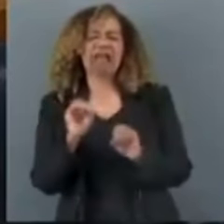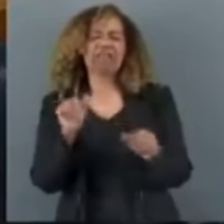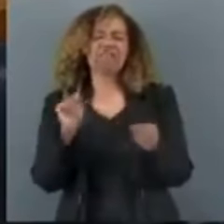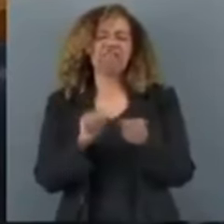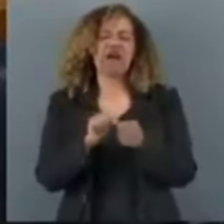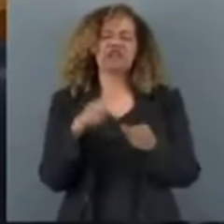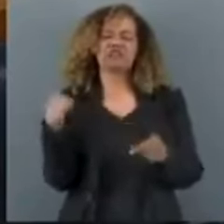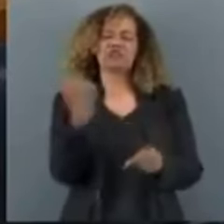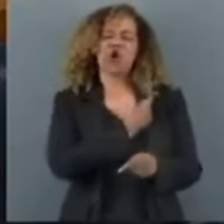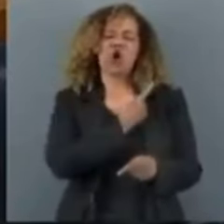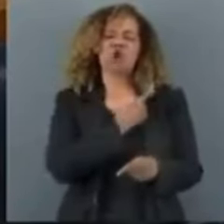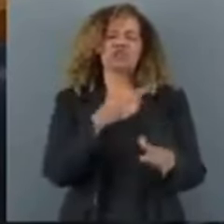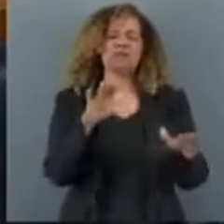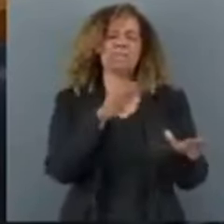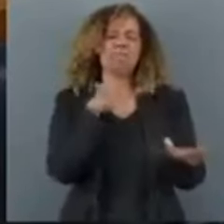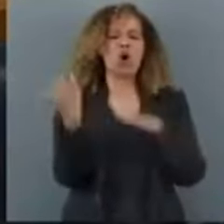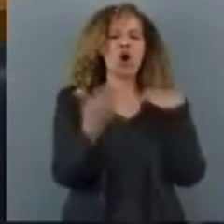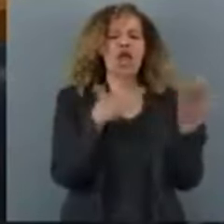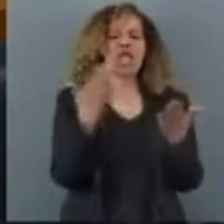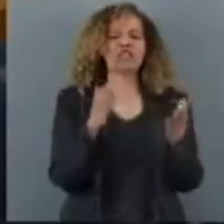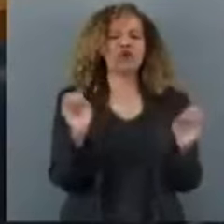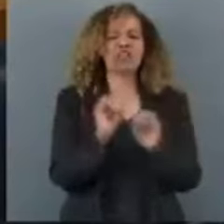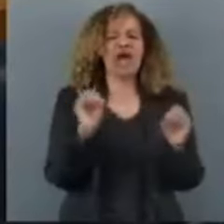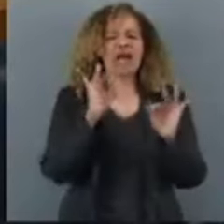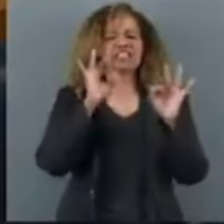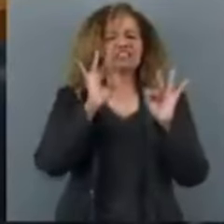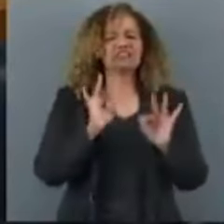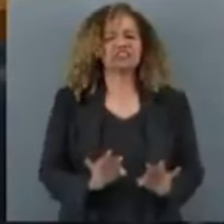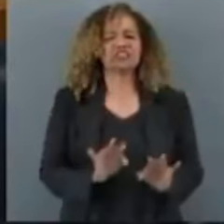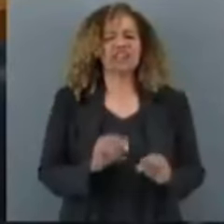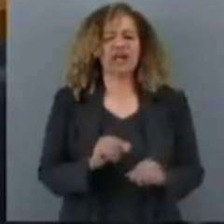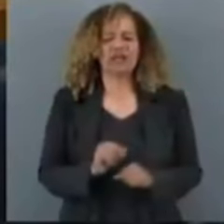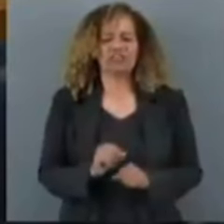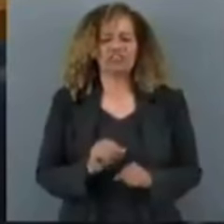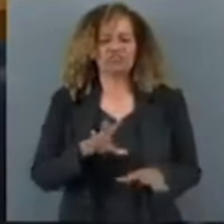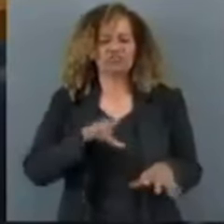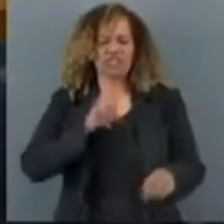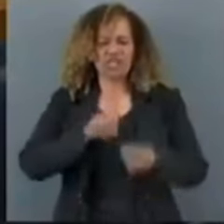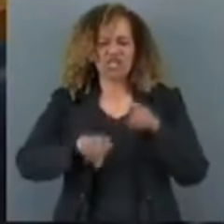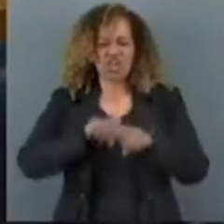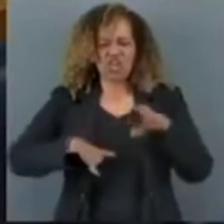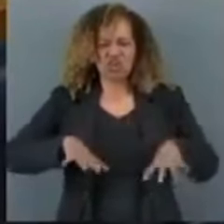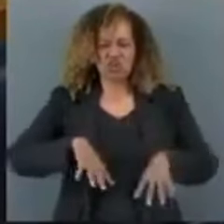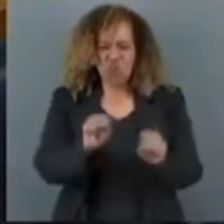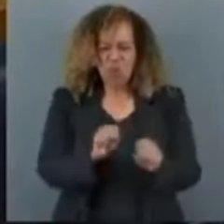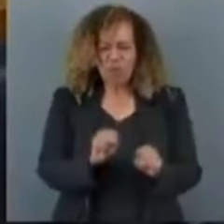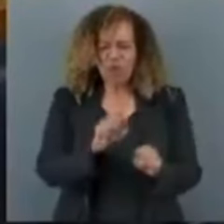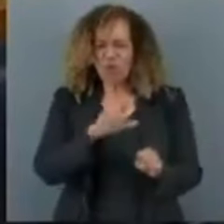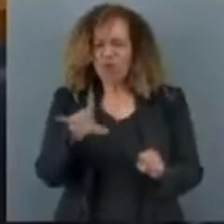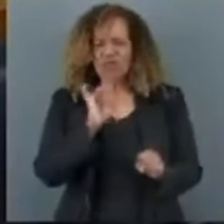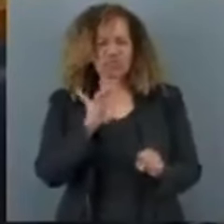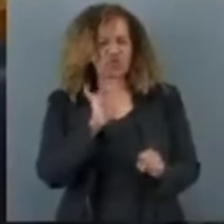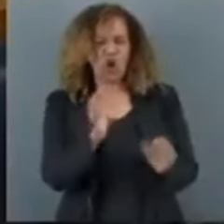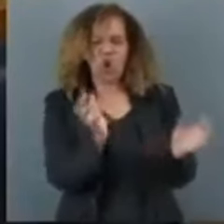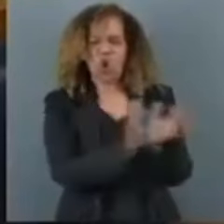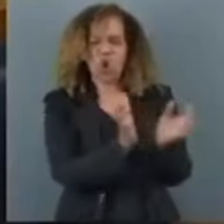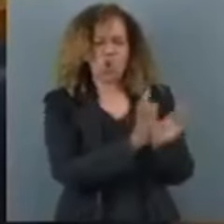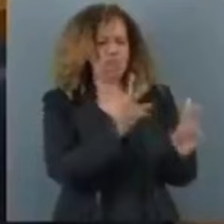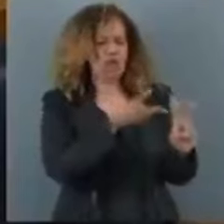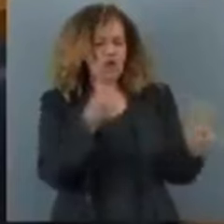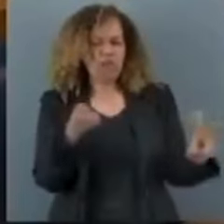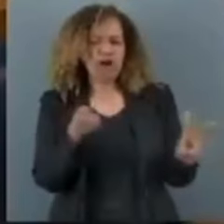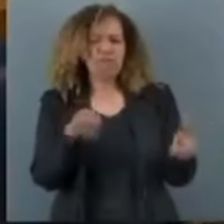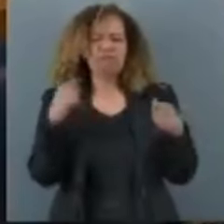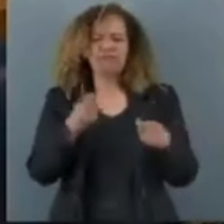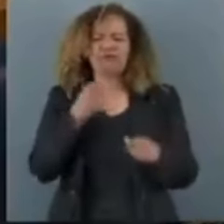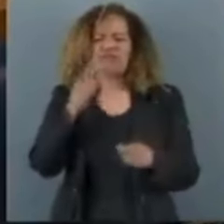estamos morrendo sem dignidade. E quando se fala em estupro, não podemos falar apenas do estupro Yanomami. Nós temos que falar